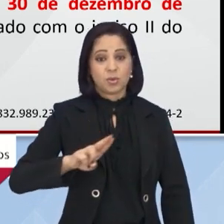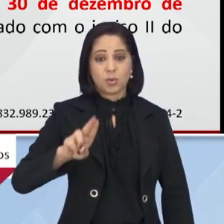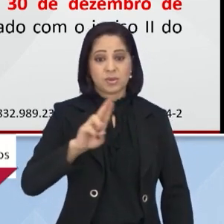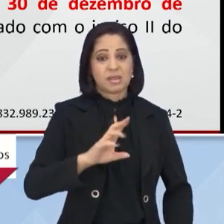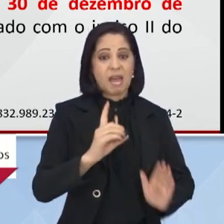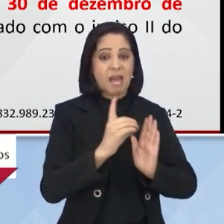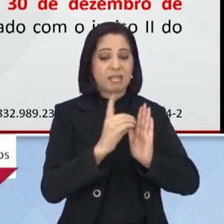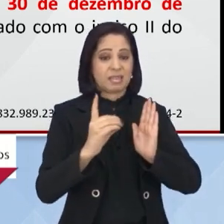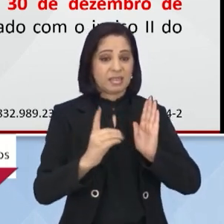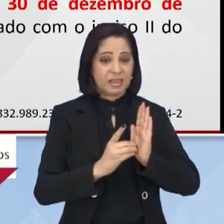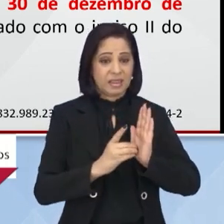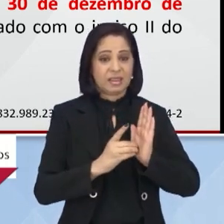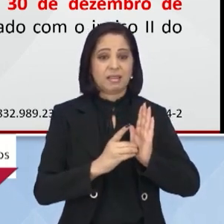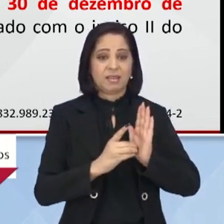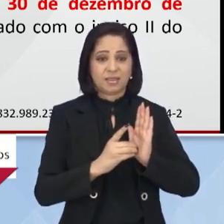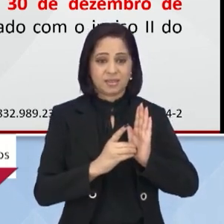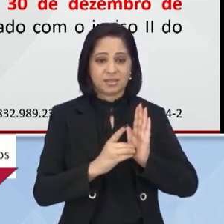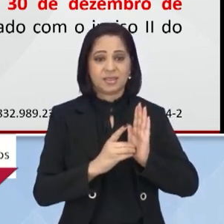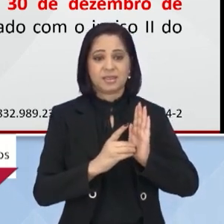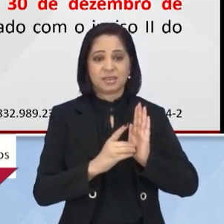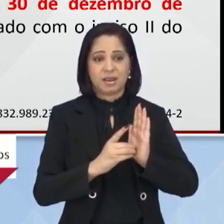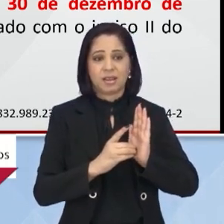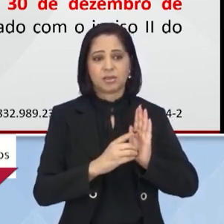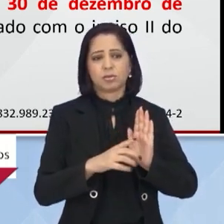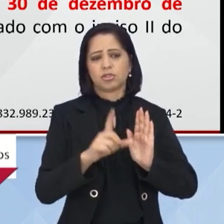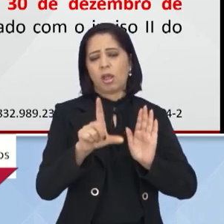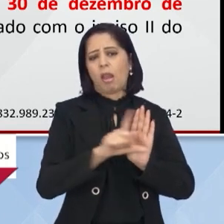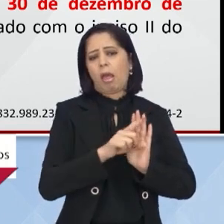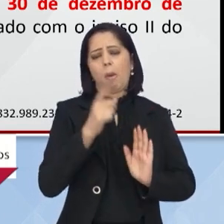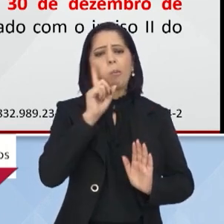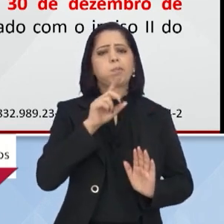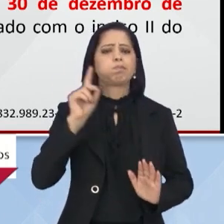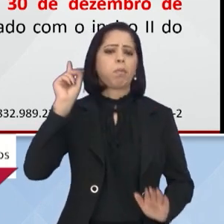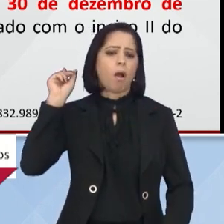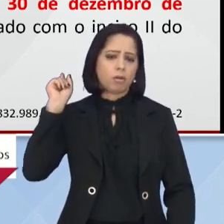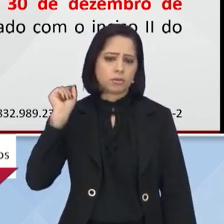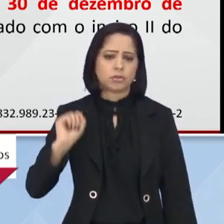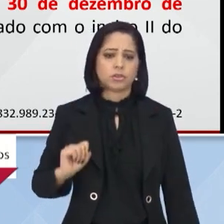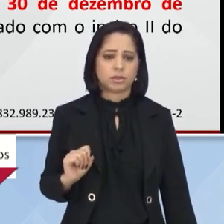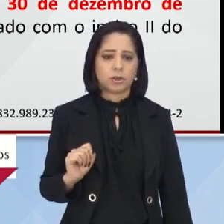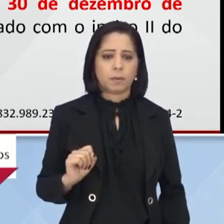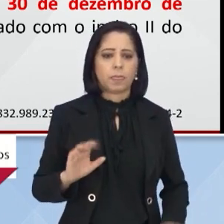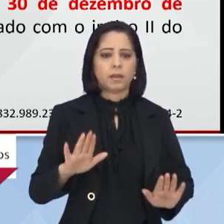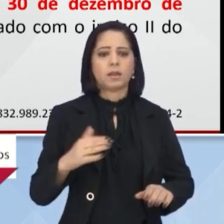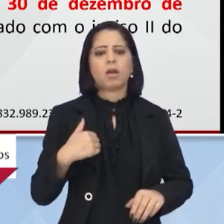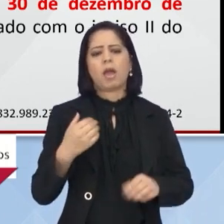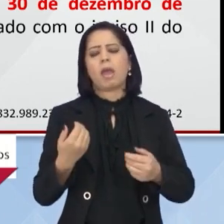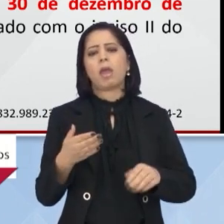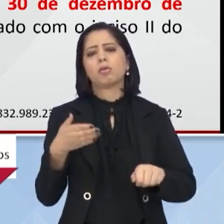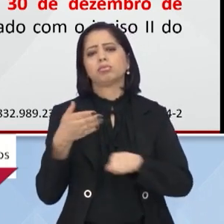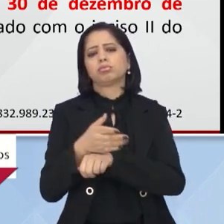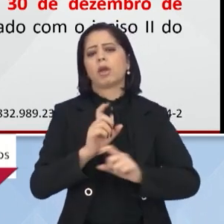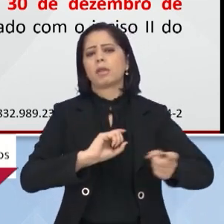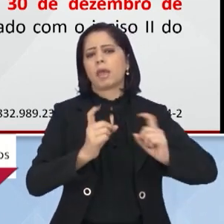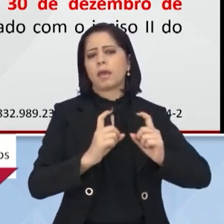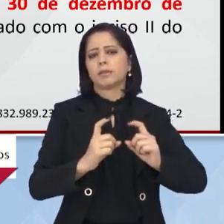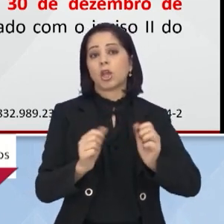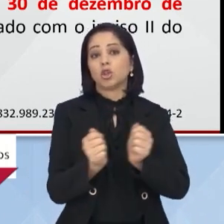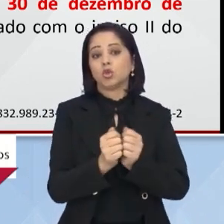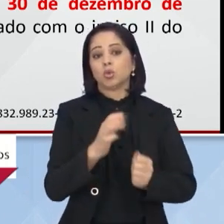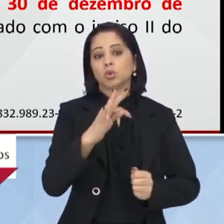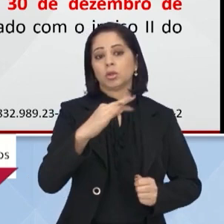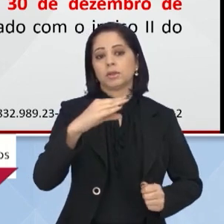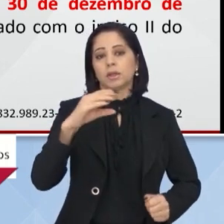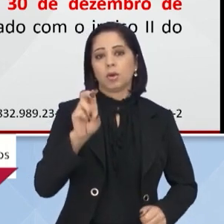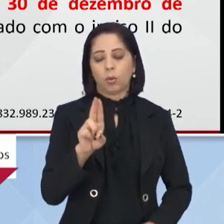decretos que estavam prorrogando a a utilização da Lei e a gente até entende eu tava participando outro dia numa reunião com o pessoal do TCU e outros